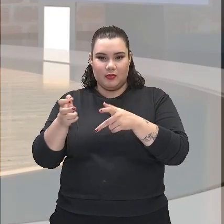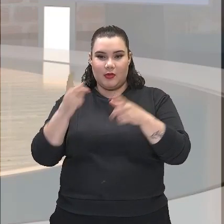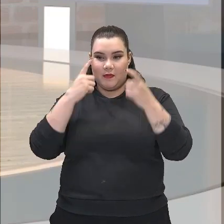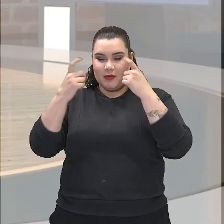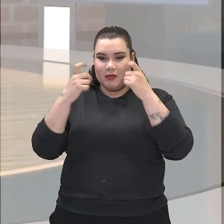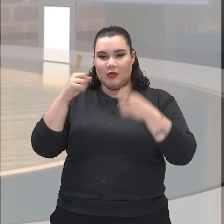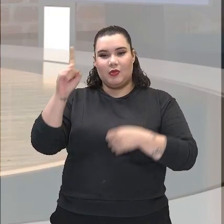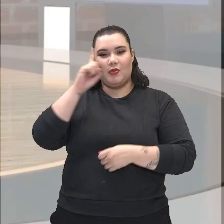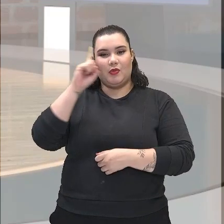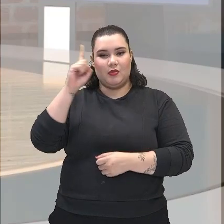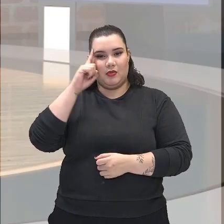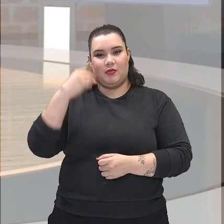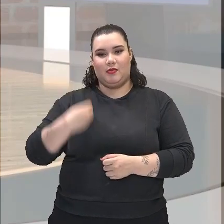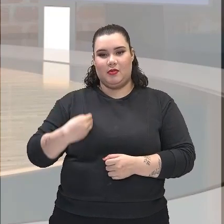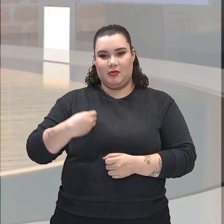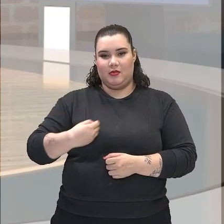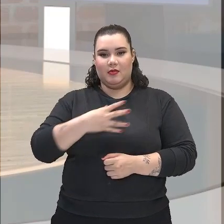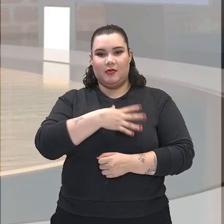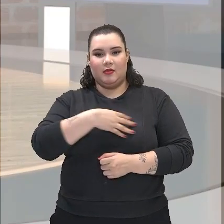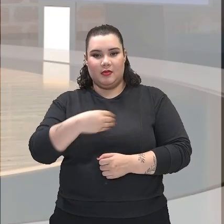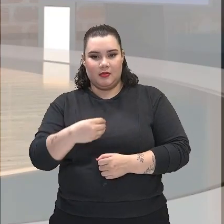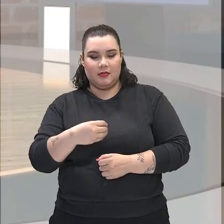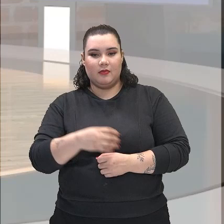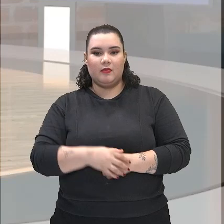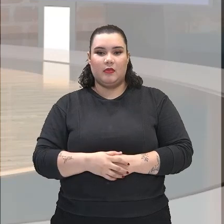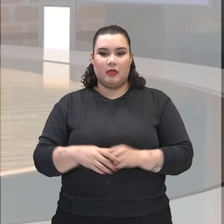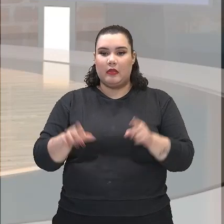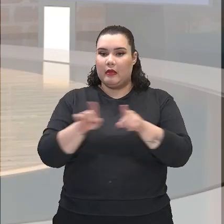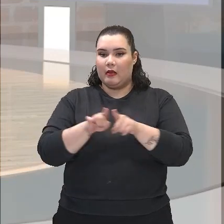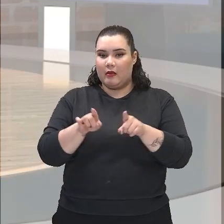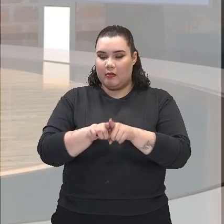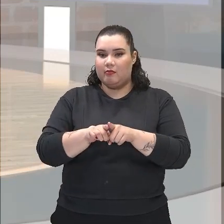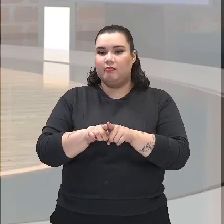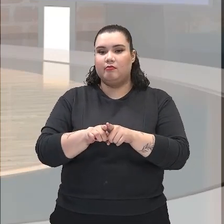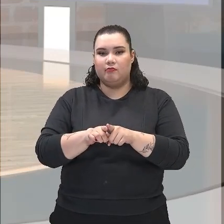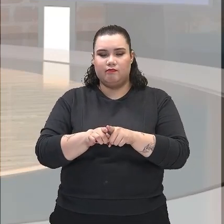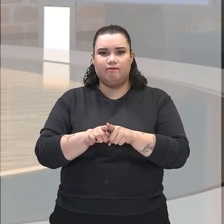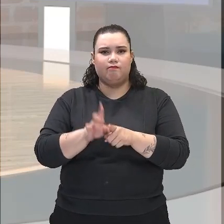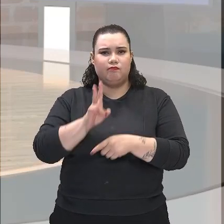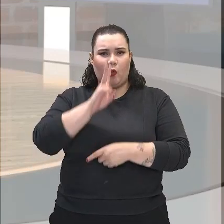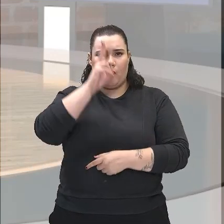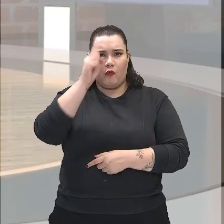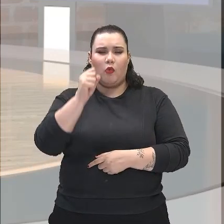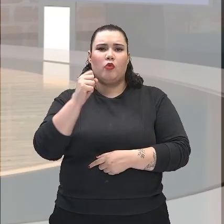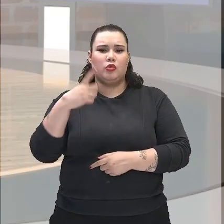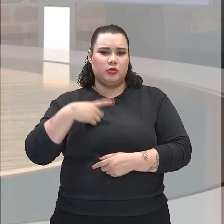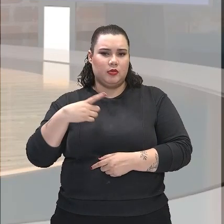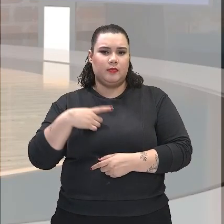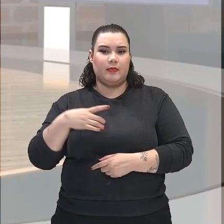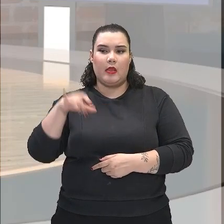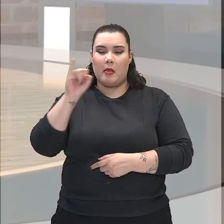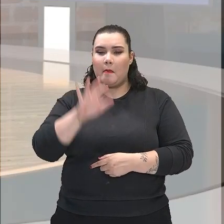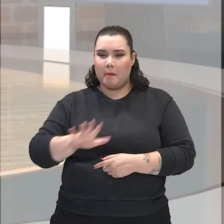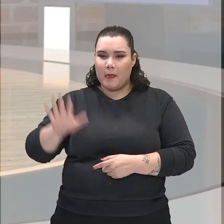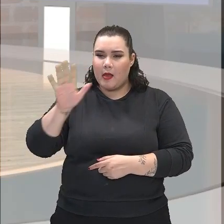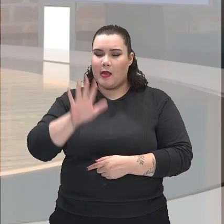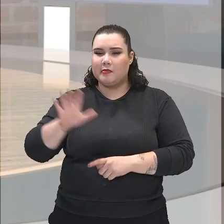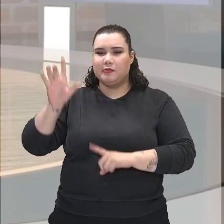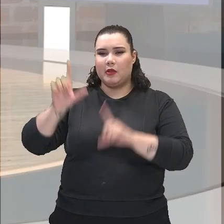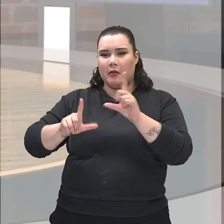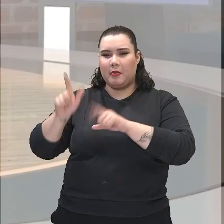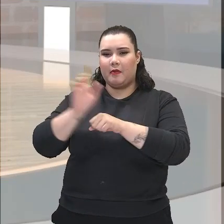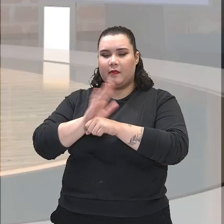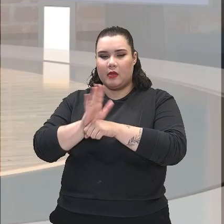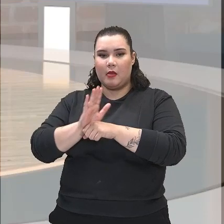presentes no cotidiano dos nossos filhos e mais de uma forma muito mais intensa, certo? Essas imagens podem ter um